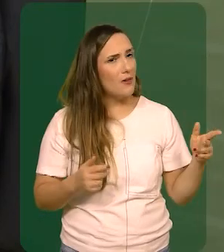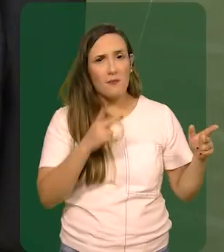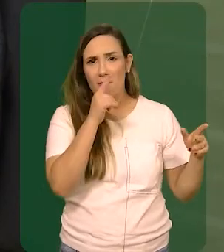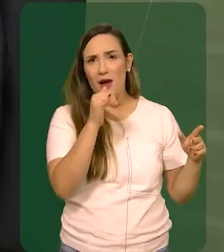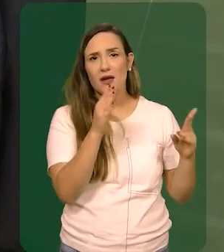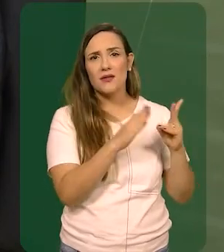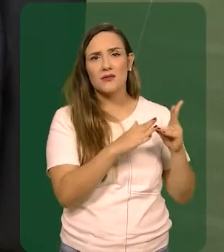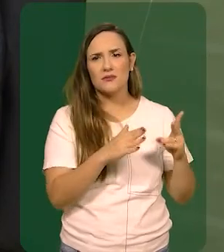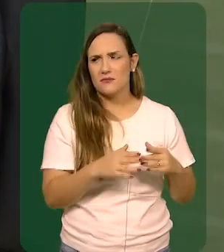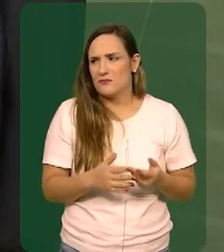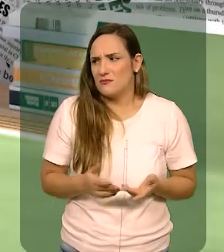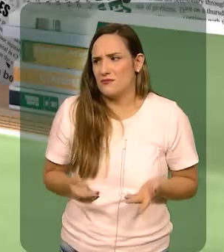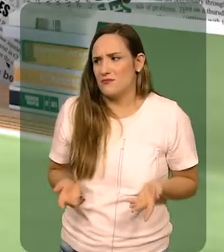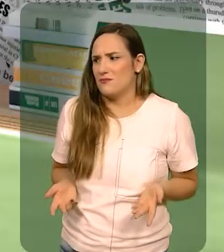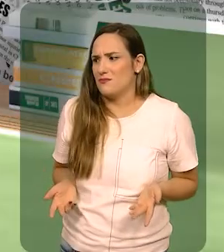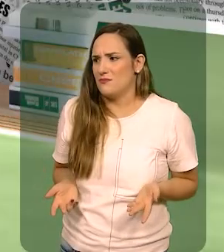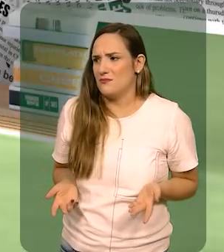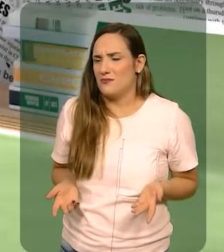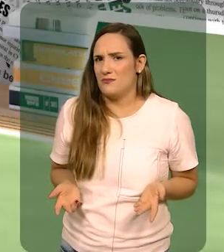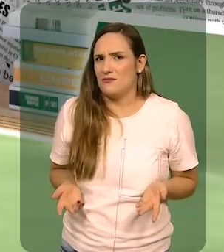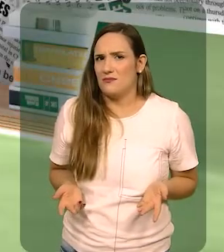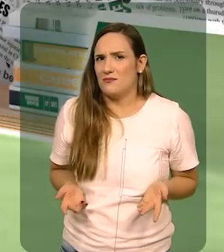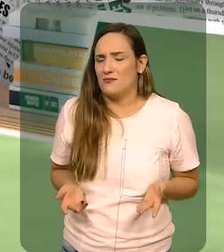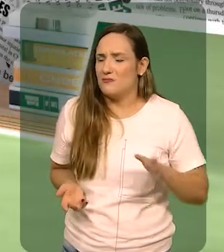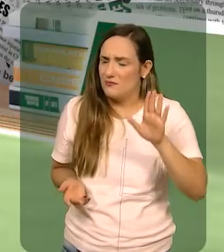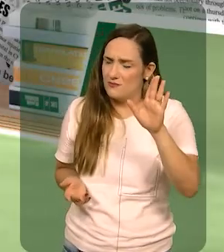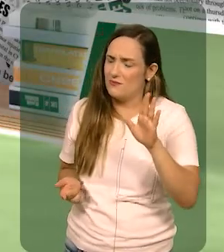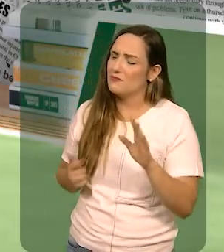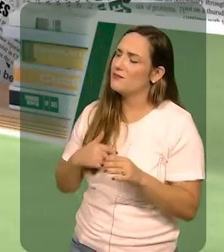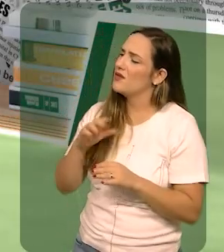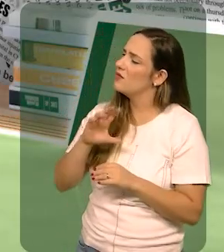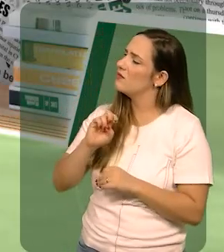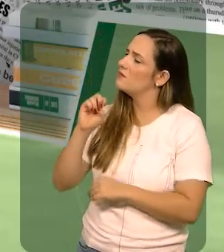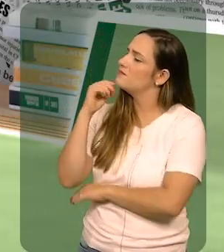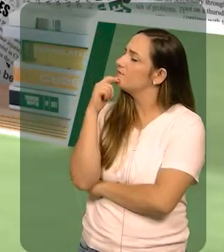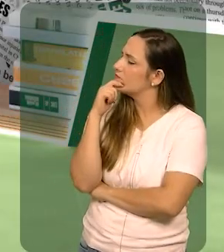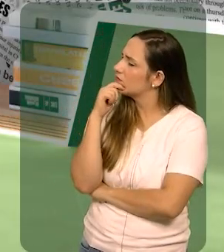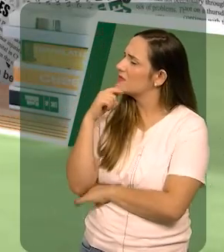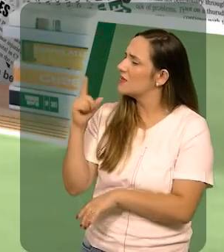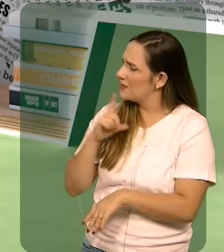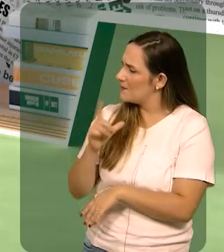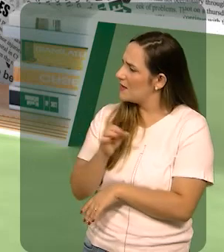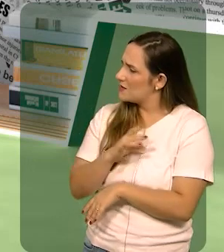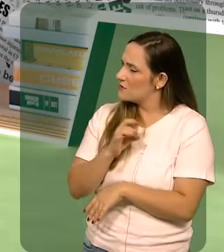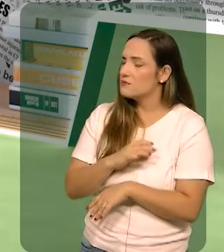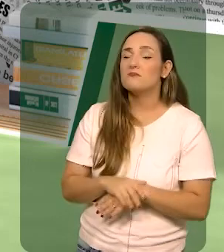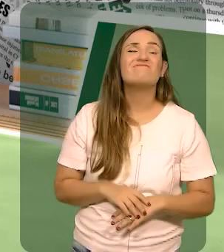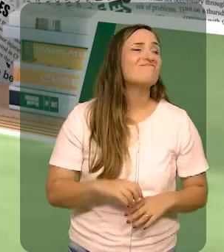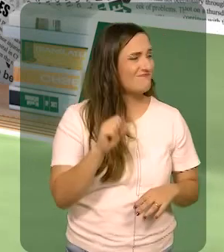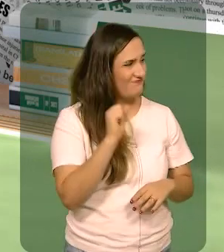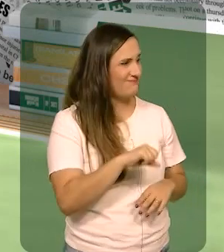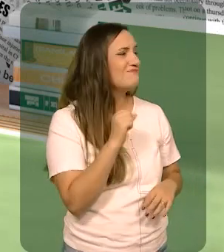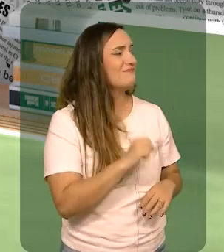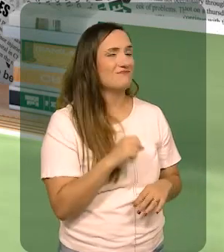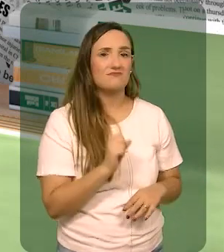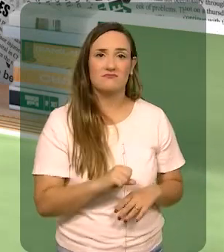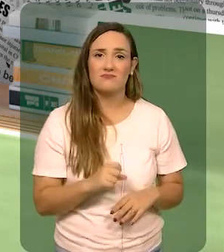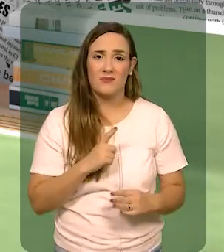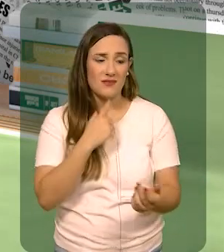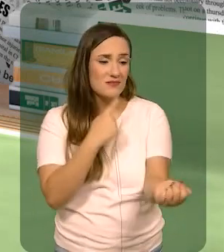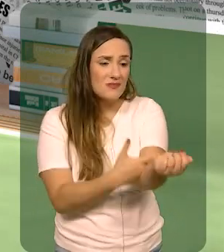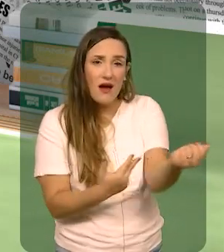sangue é do povo, né? É o sangue do povo. Ele falou, mas ele tinha... Aí eu comecei a conversar, ele tinha receio,